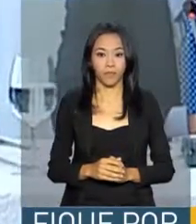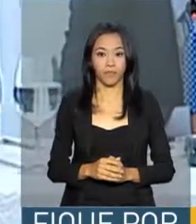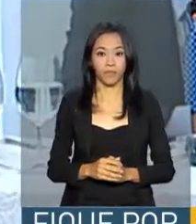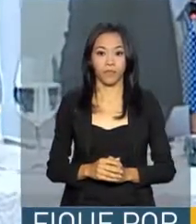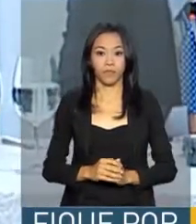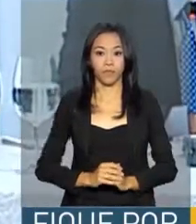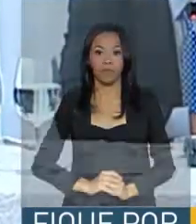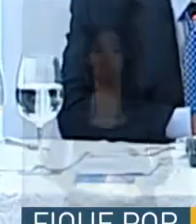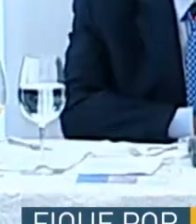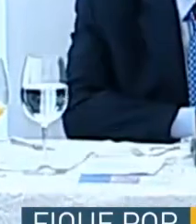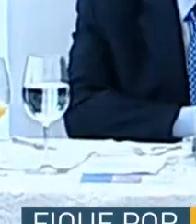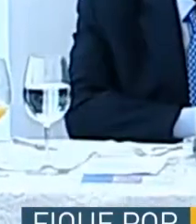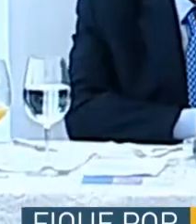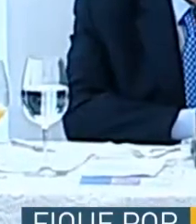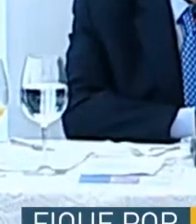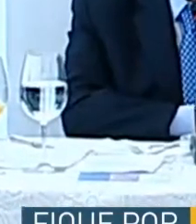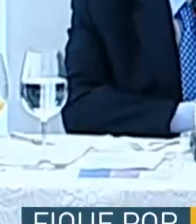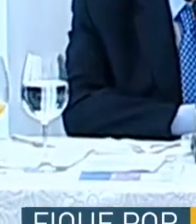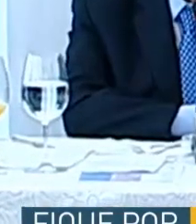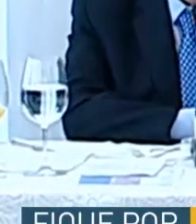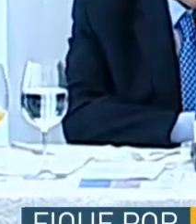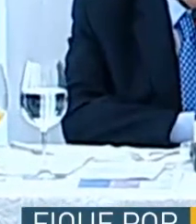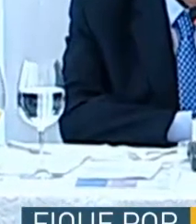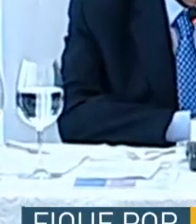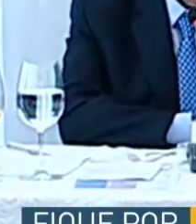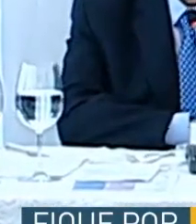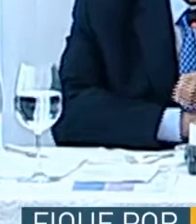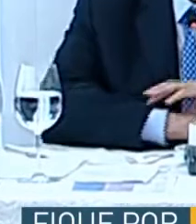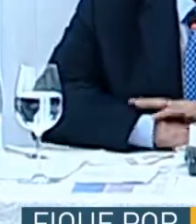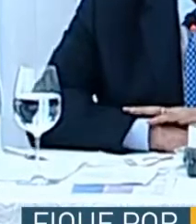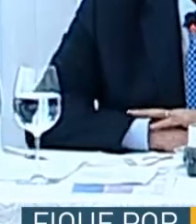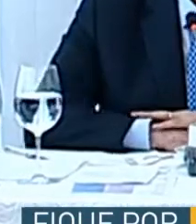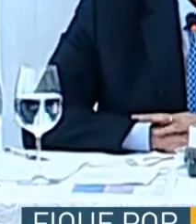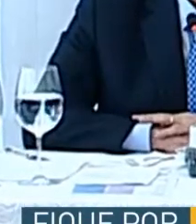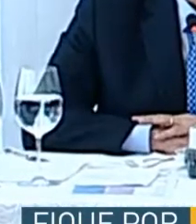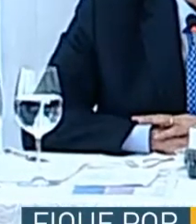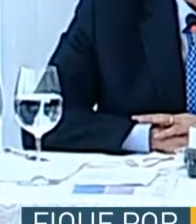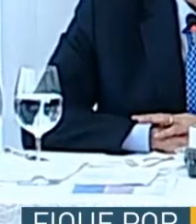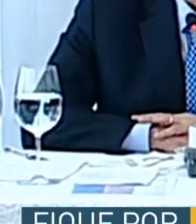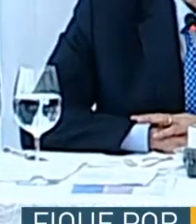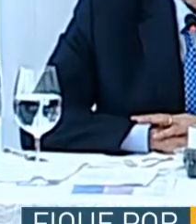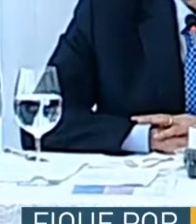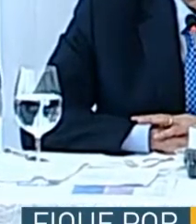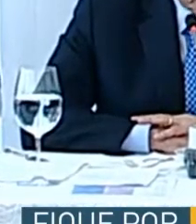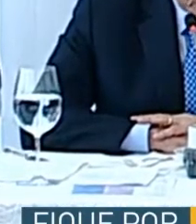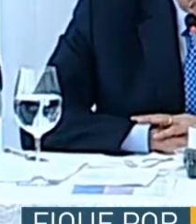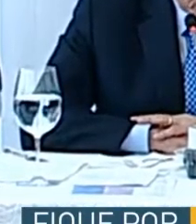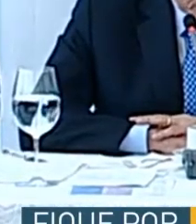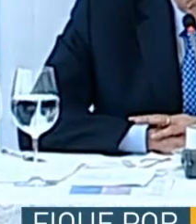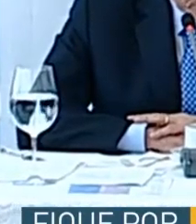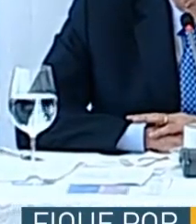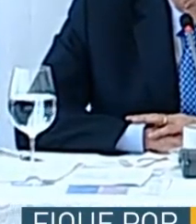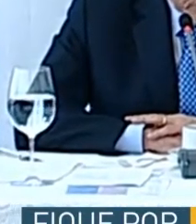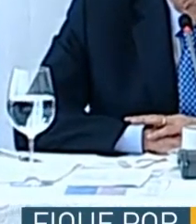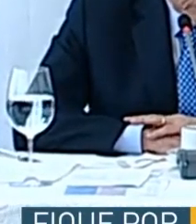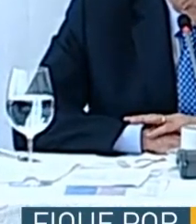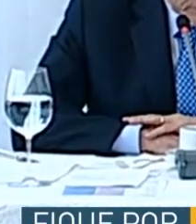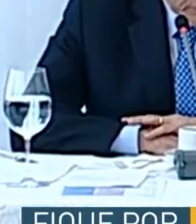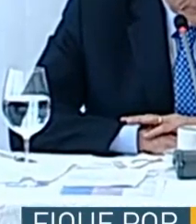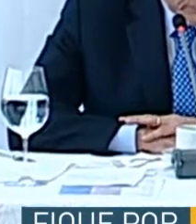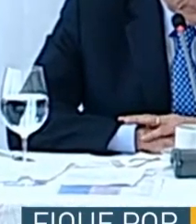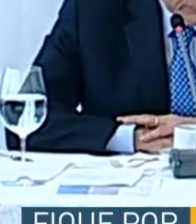grande. E é absolutamente legítimo que os parlamentares que representam a população queiram refletir, muitas vezes,